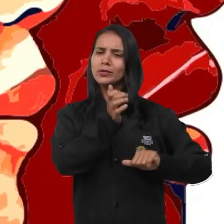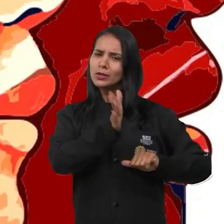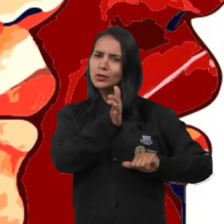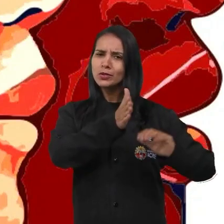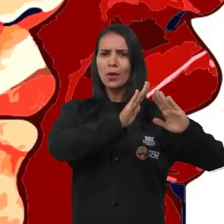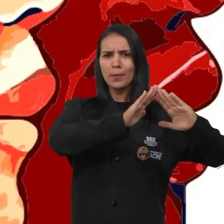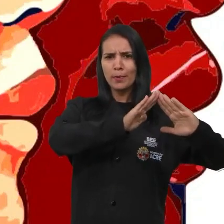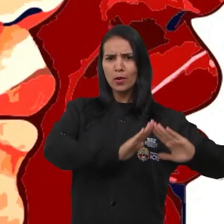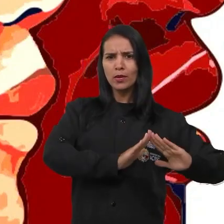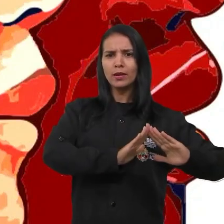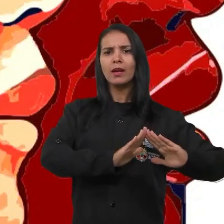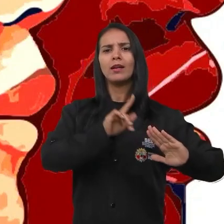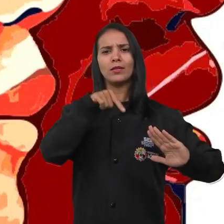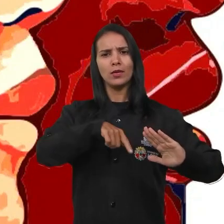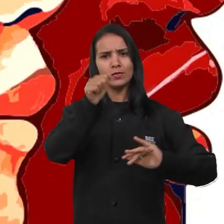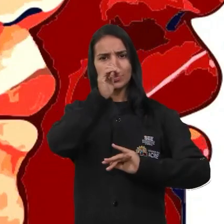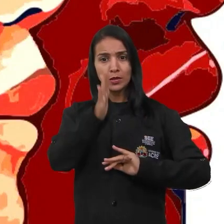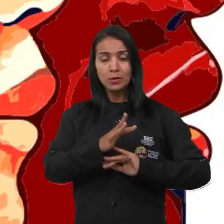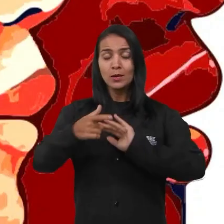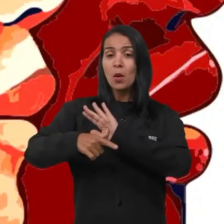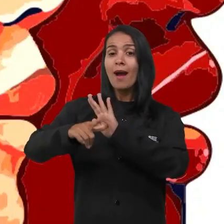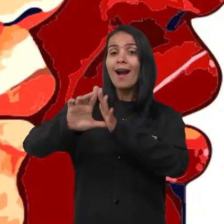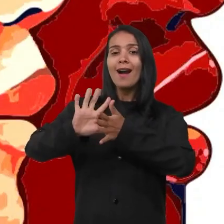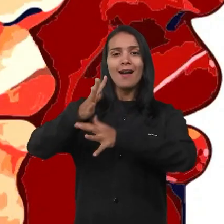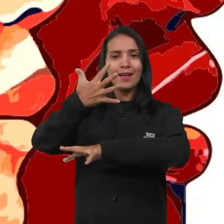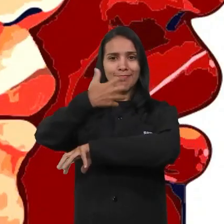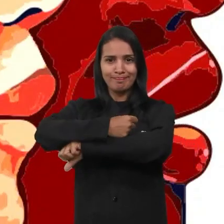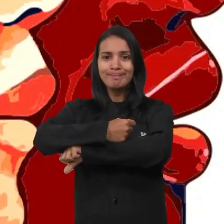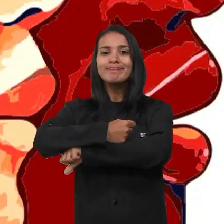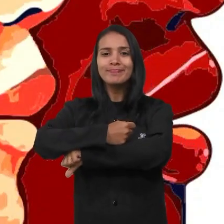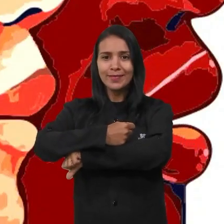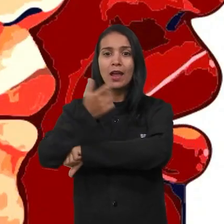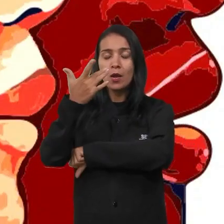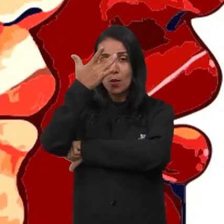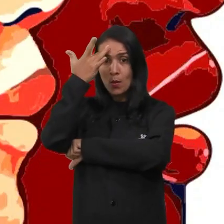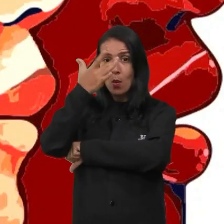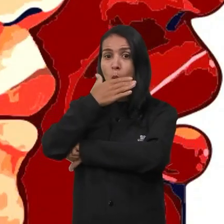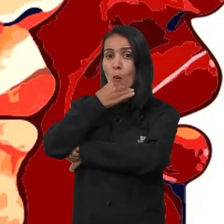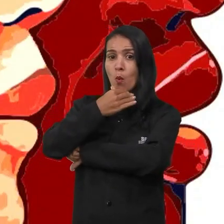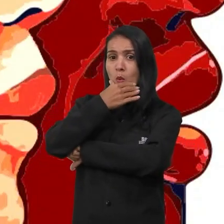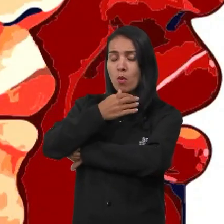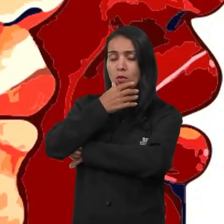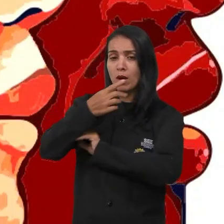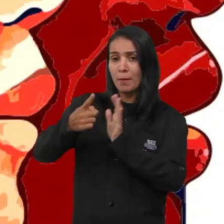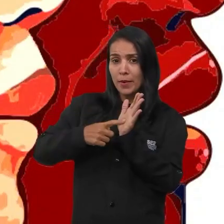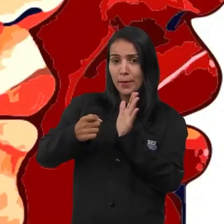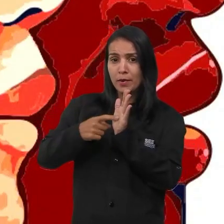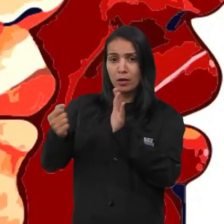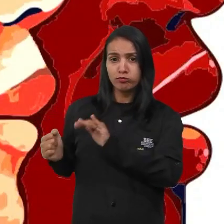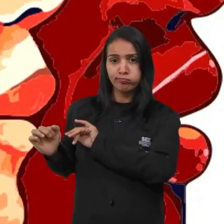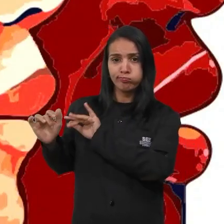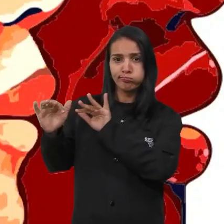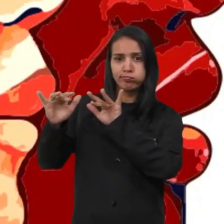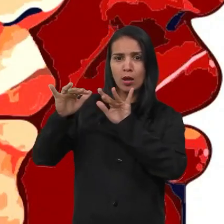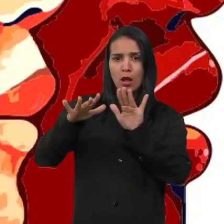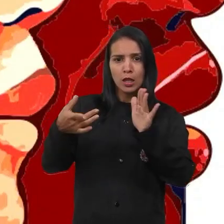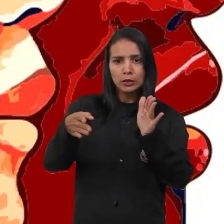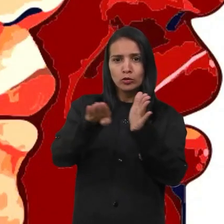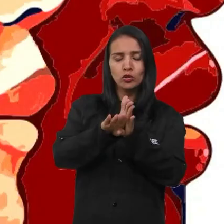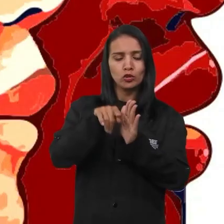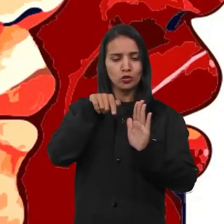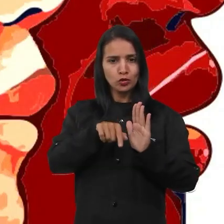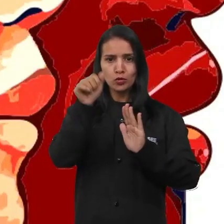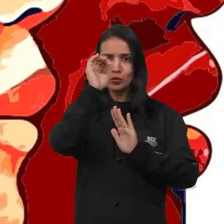o território antes da chegada de quem? Dos colonizadores europeus. Lembrando que o Brasil foi colonizado